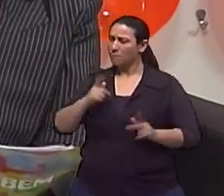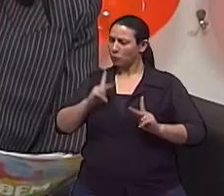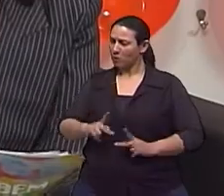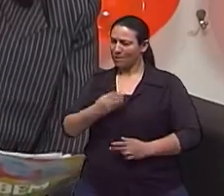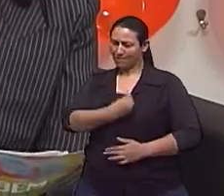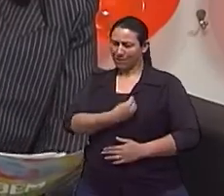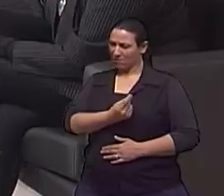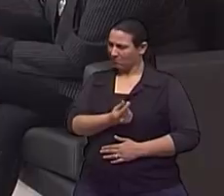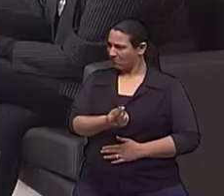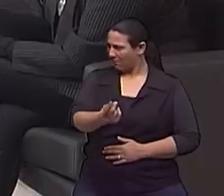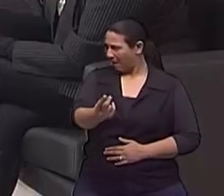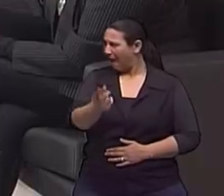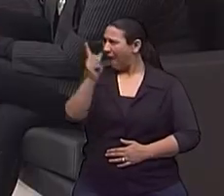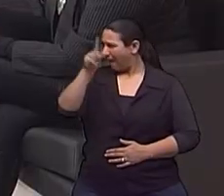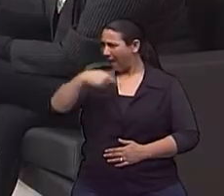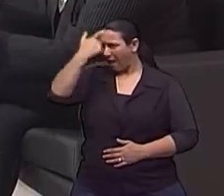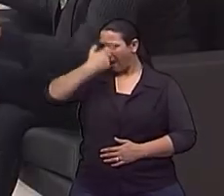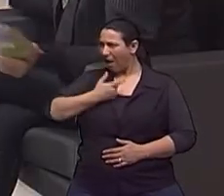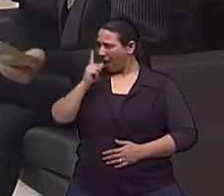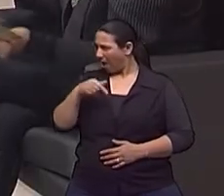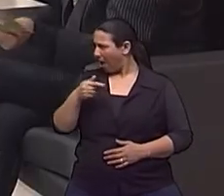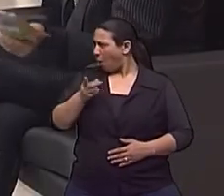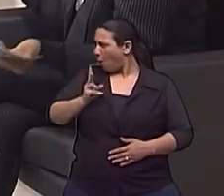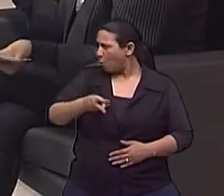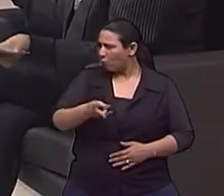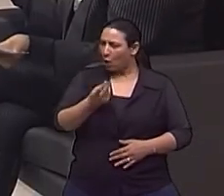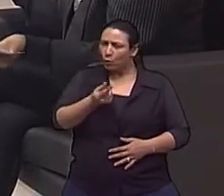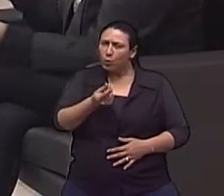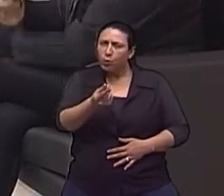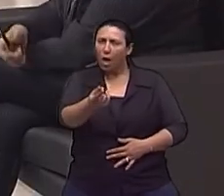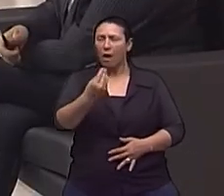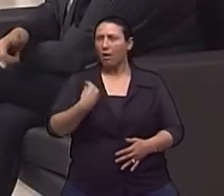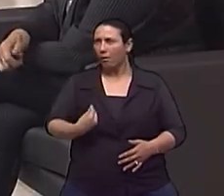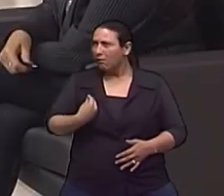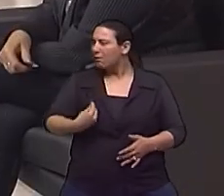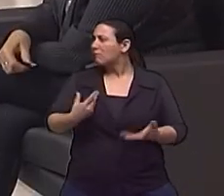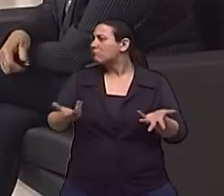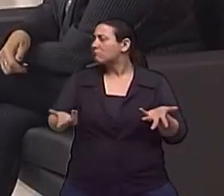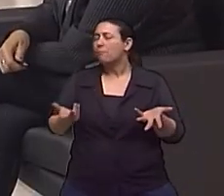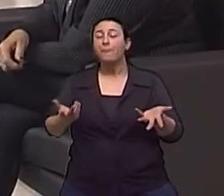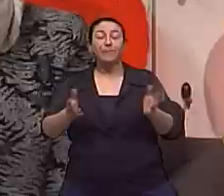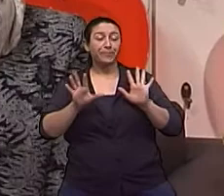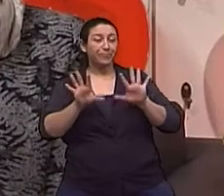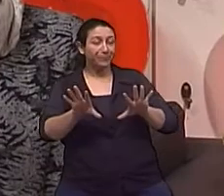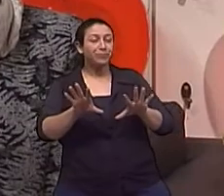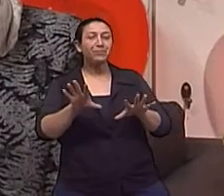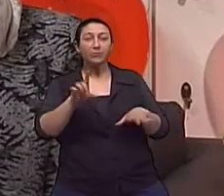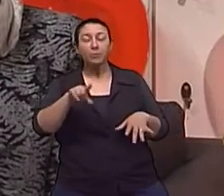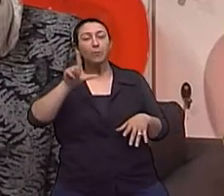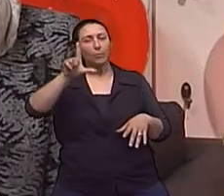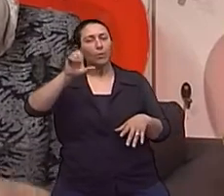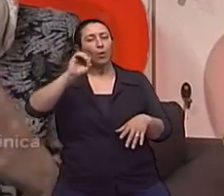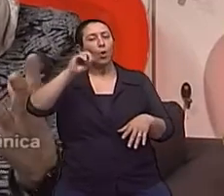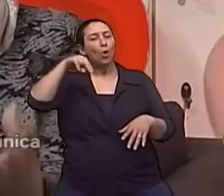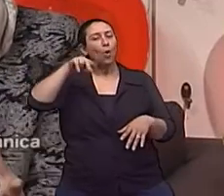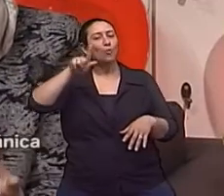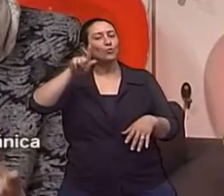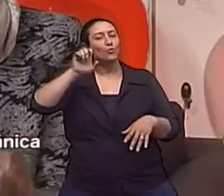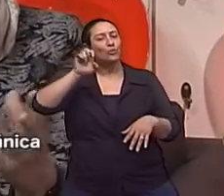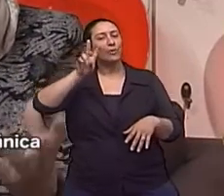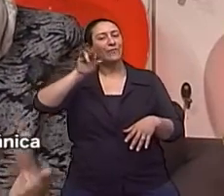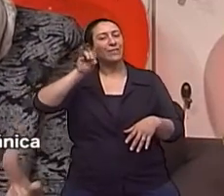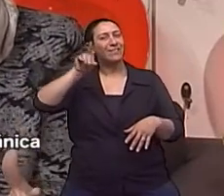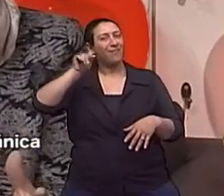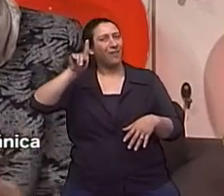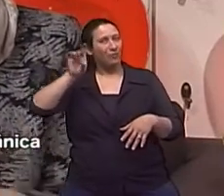só durar então ai que então a questão porque a longevidade hoje ela se